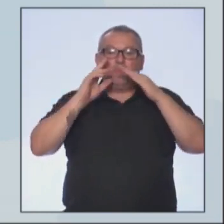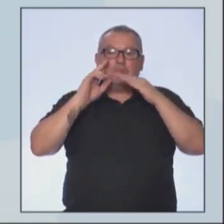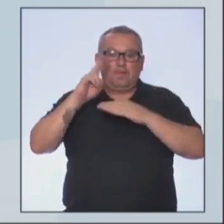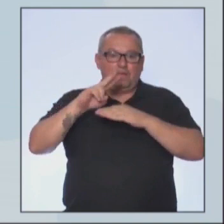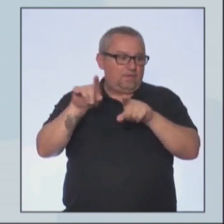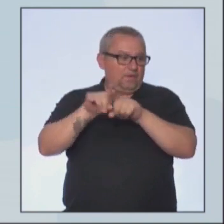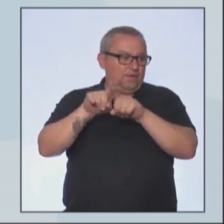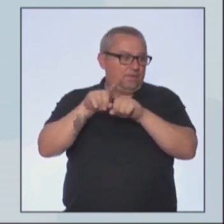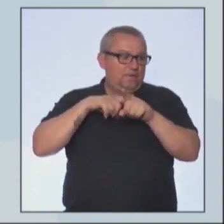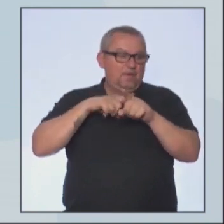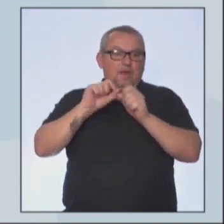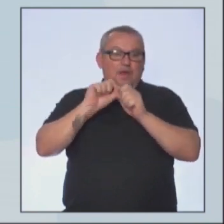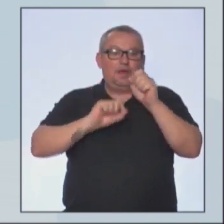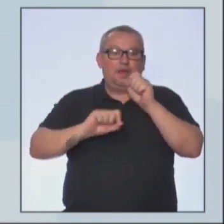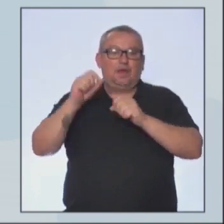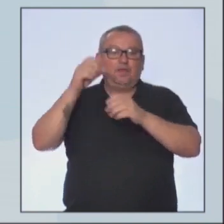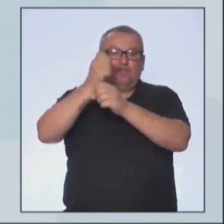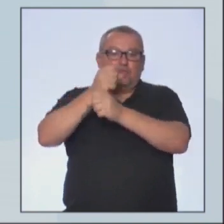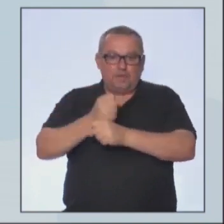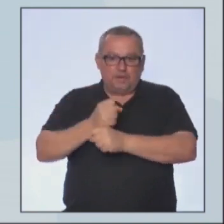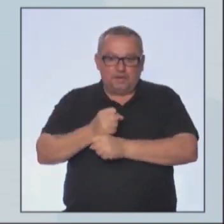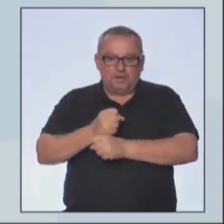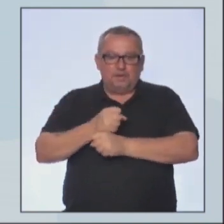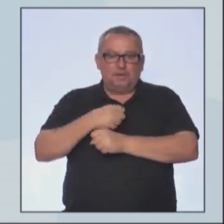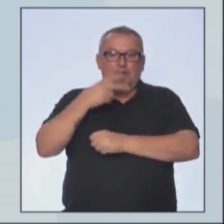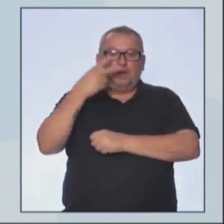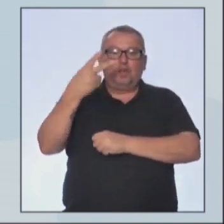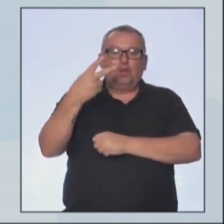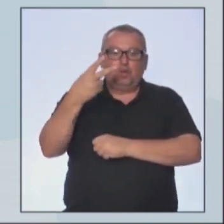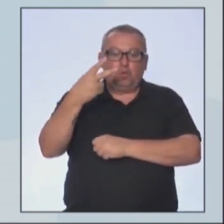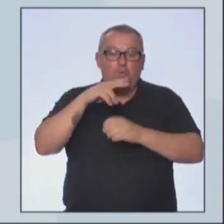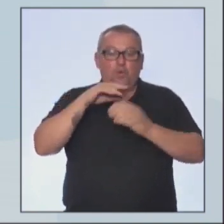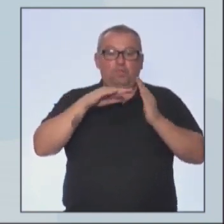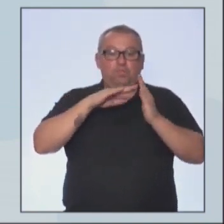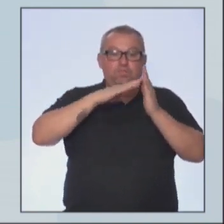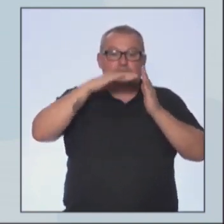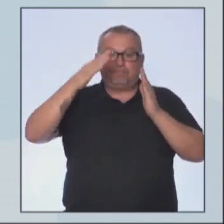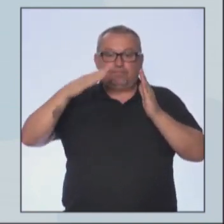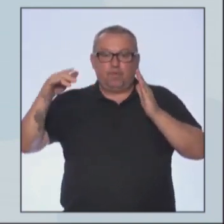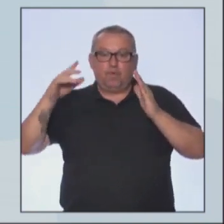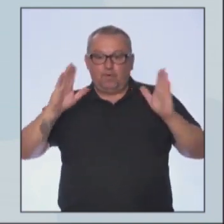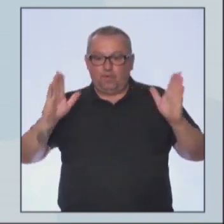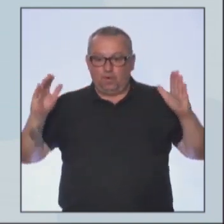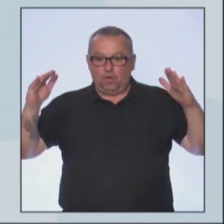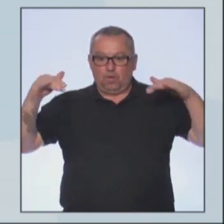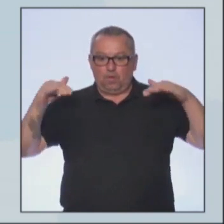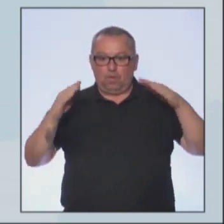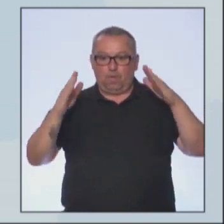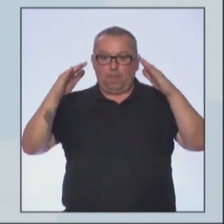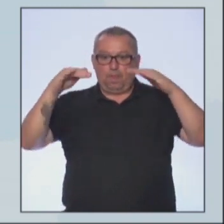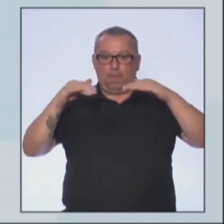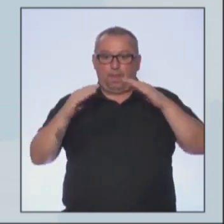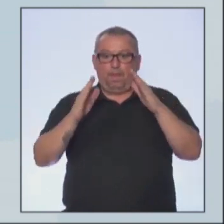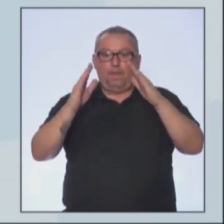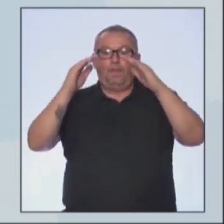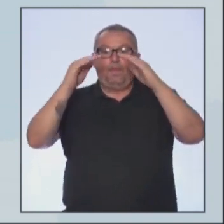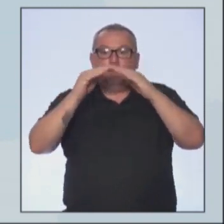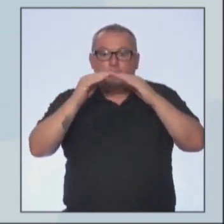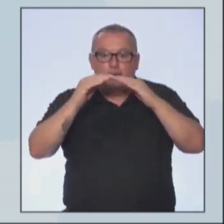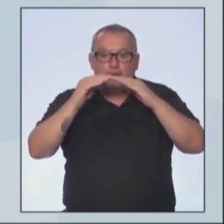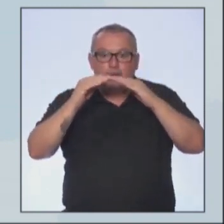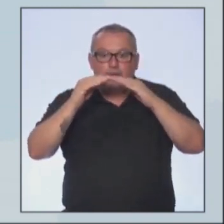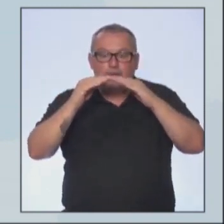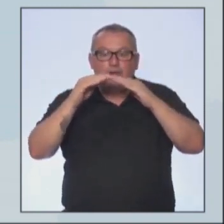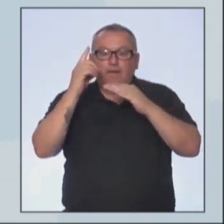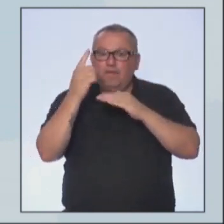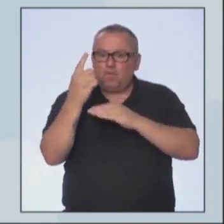delas é somada. Então, são duas ondas, as duas estão na mesma fase, ou seja, as duas estão viradas para cima e quando elas se